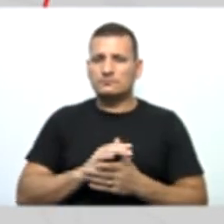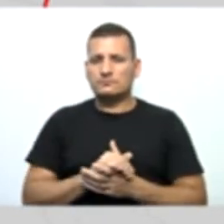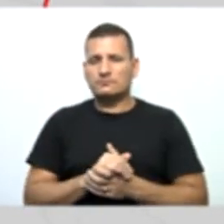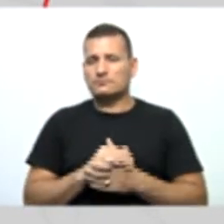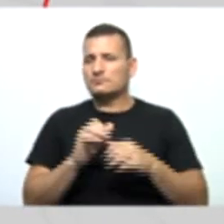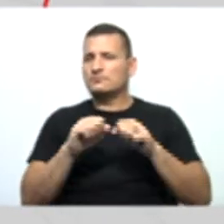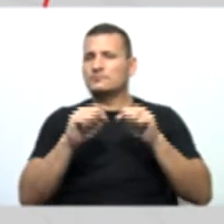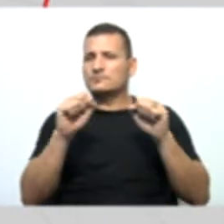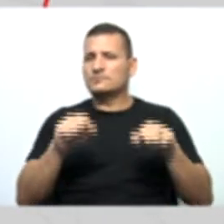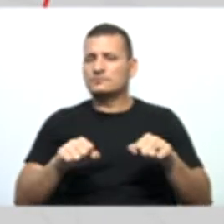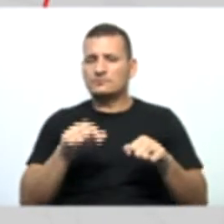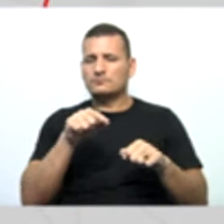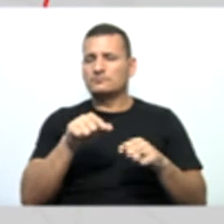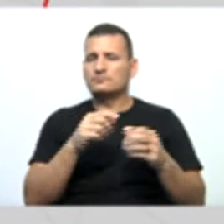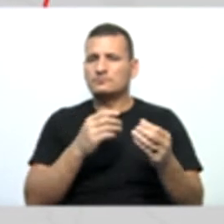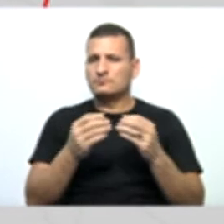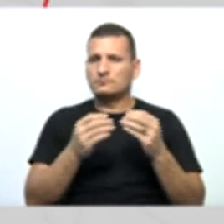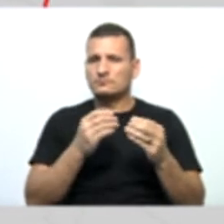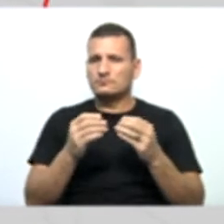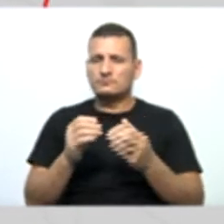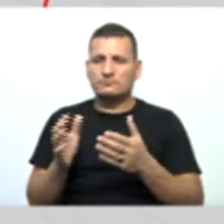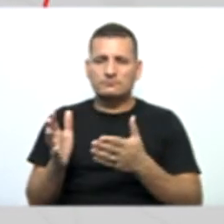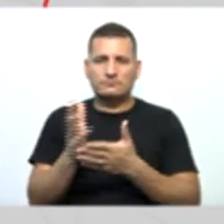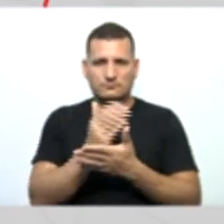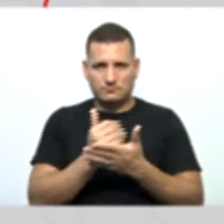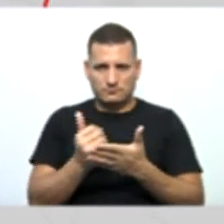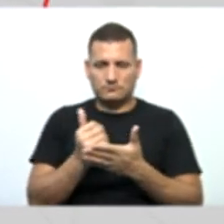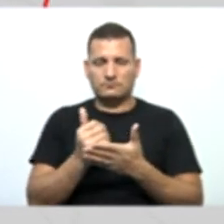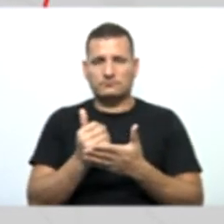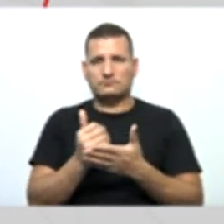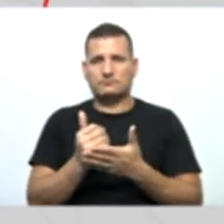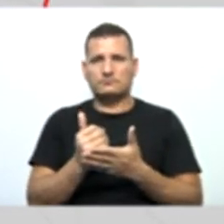o sistema vai funcionar na coleta?